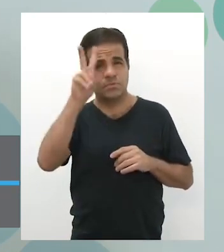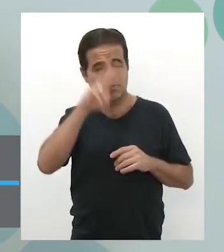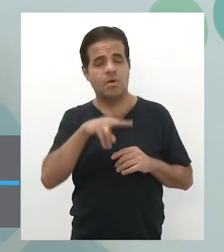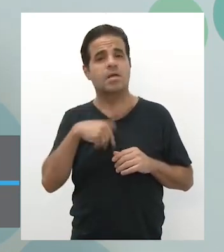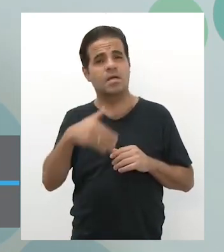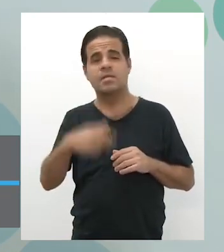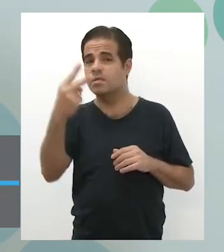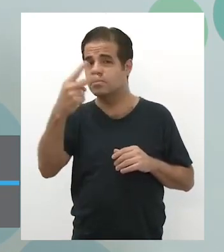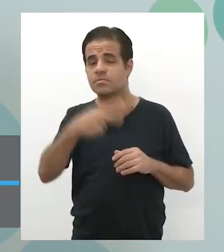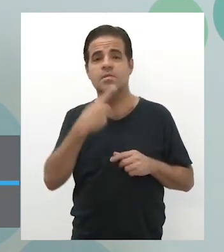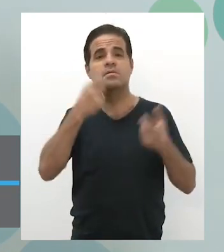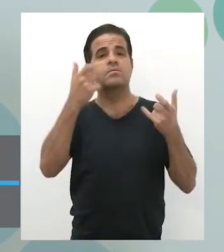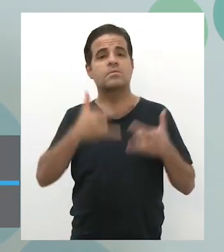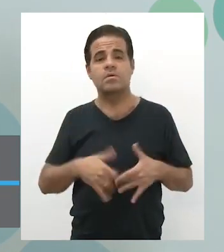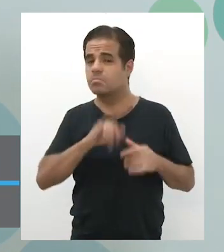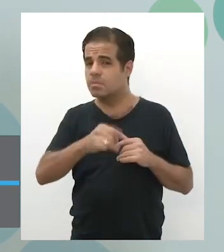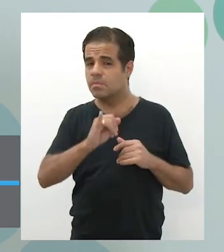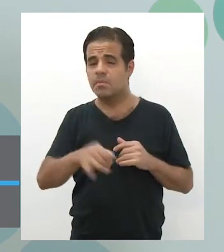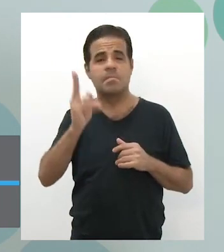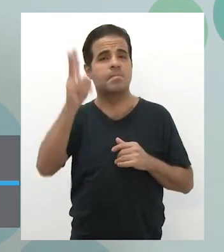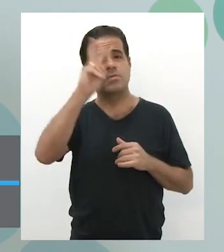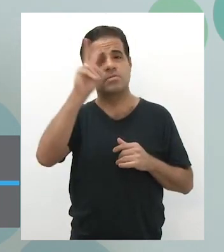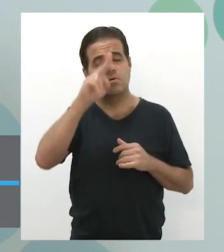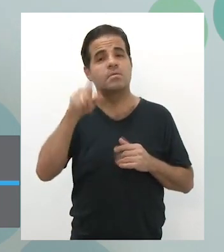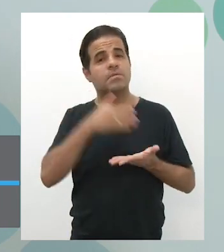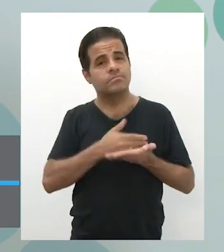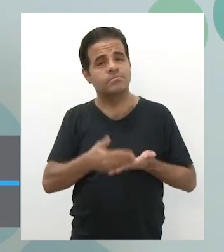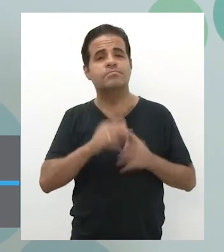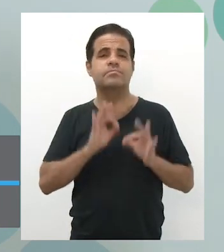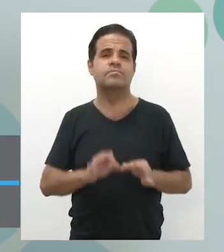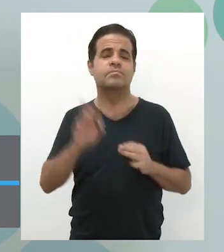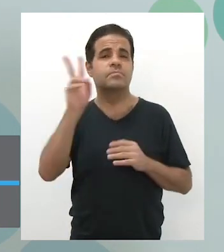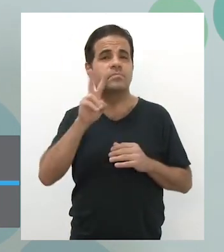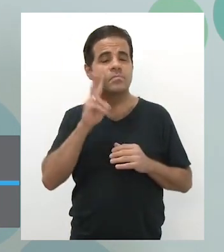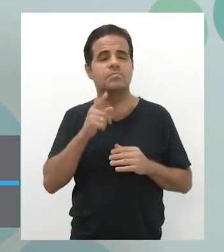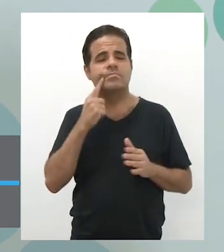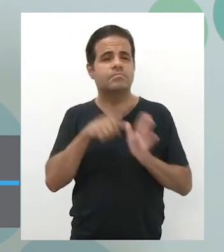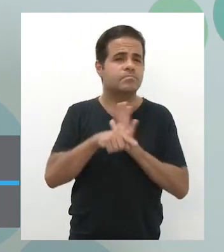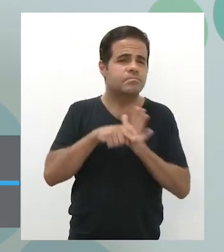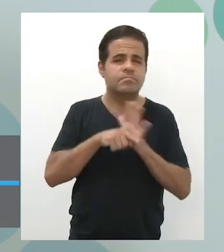na segunda estamos contando a mesma história, mas a partir de fatos. Nós estamos